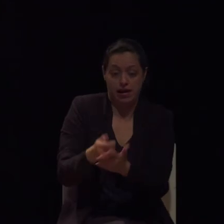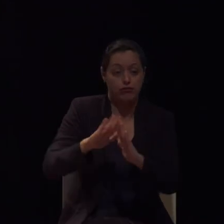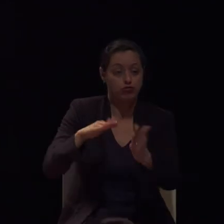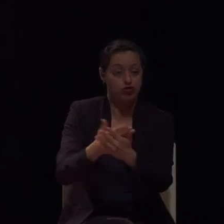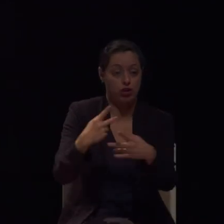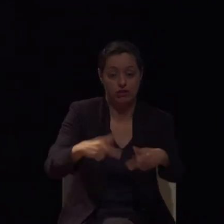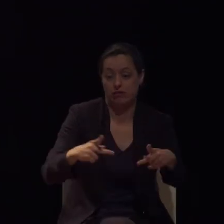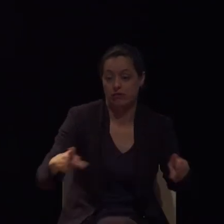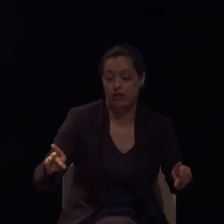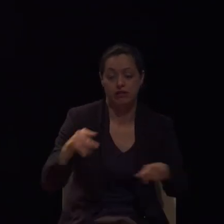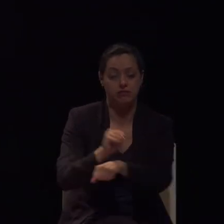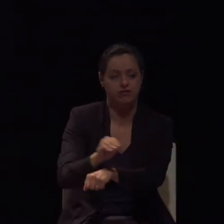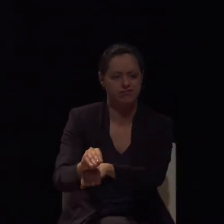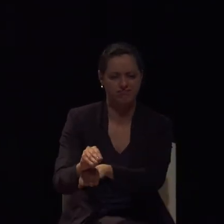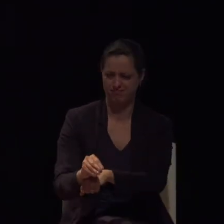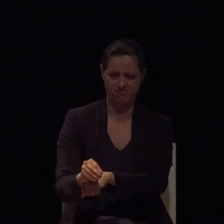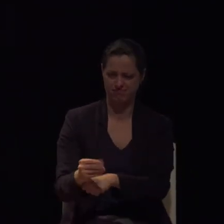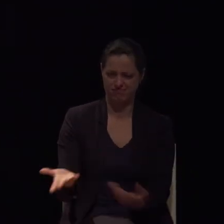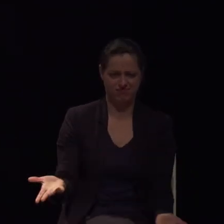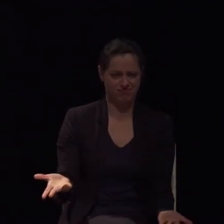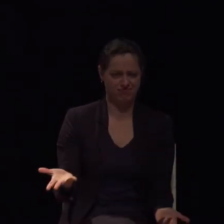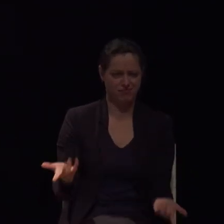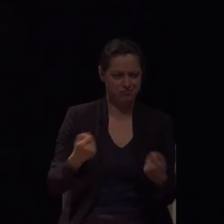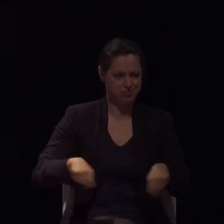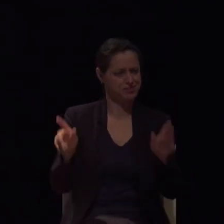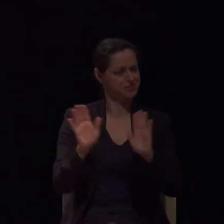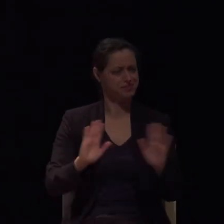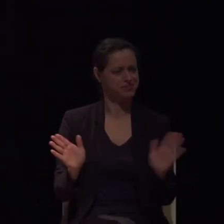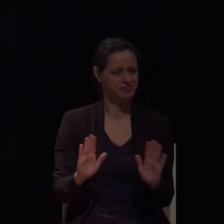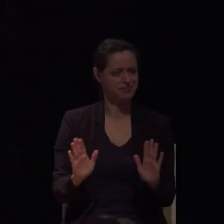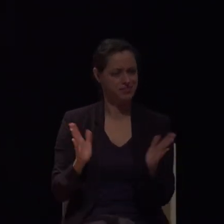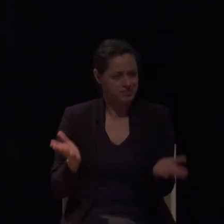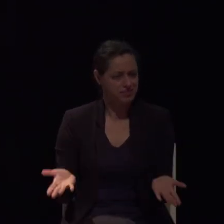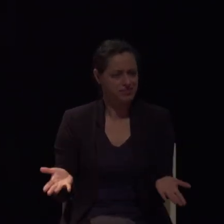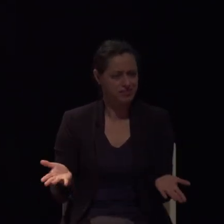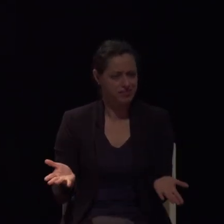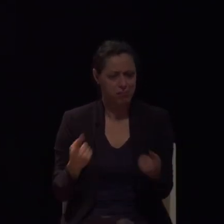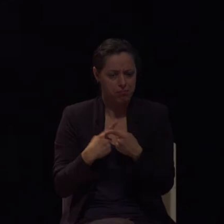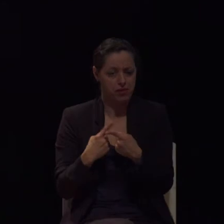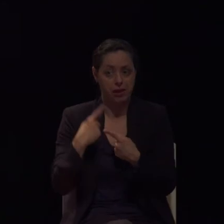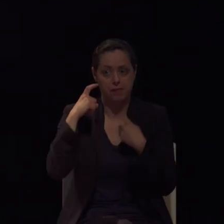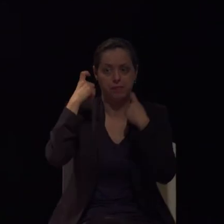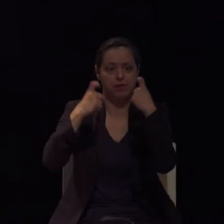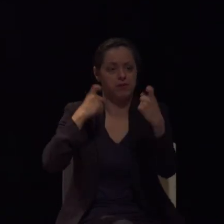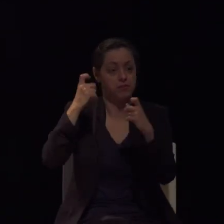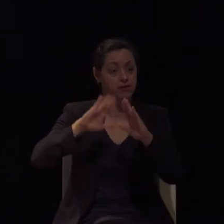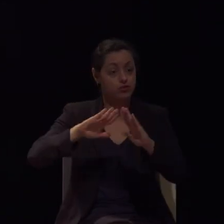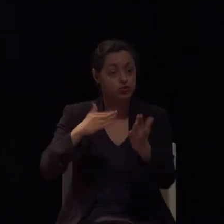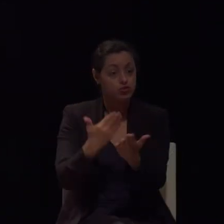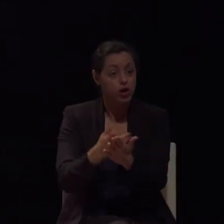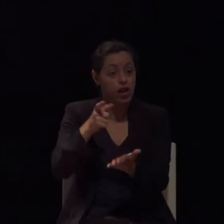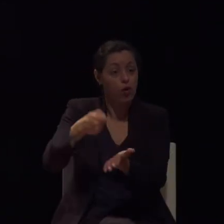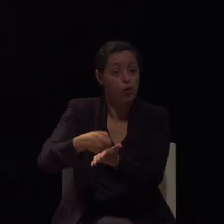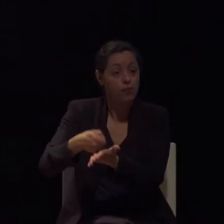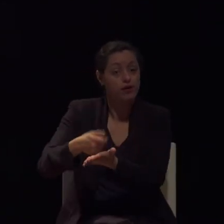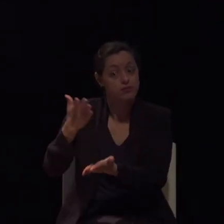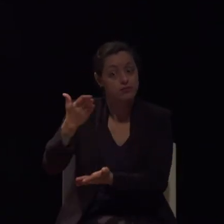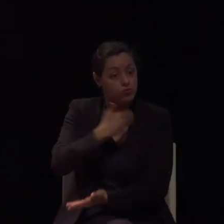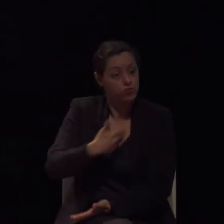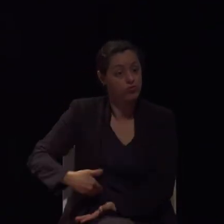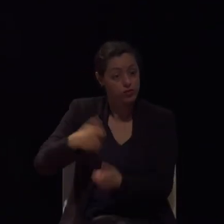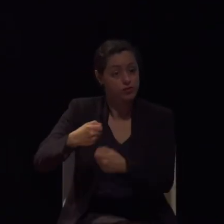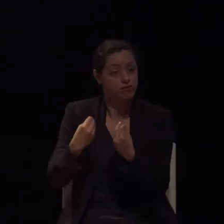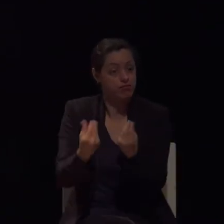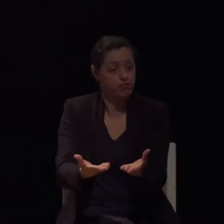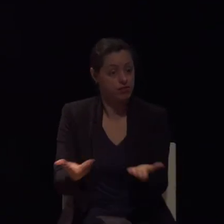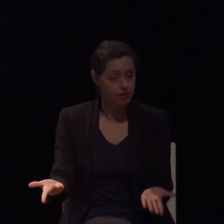escola das crianças que é uma coisa estúpida a gente não tem que ter dinheiro para pagar a escola de criança né a escola é uma obrigação gratuita